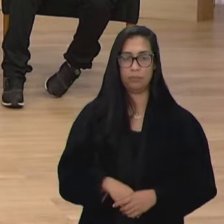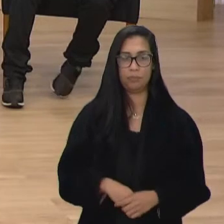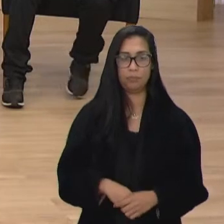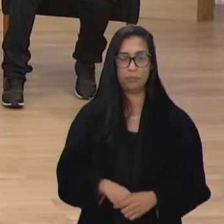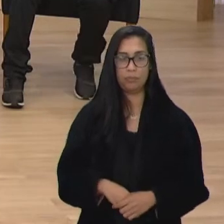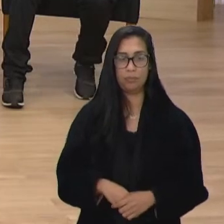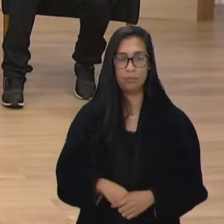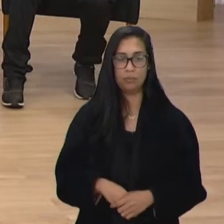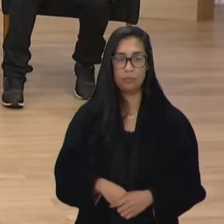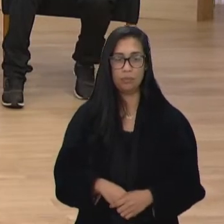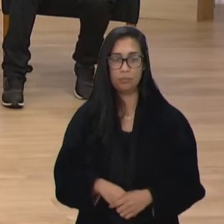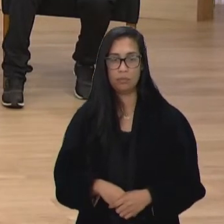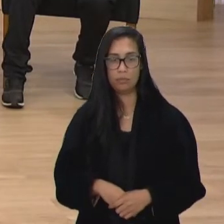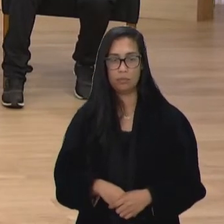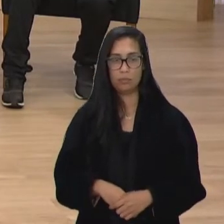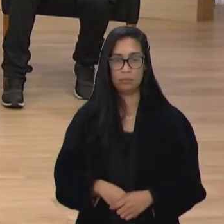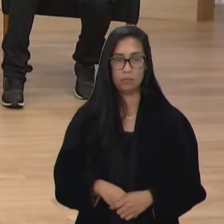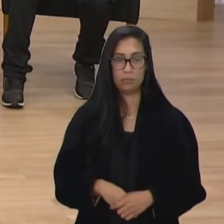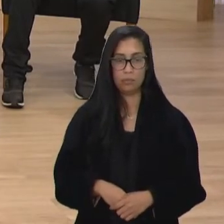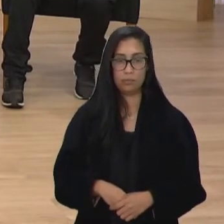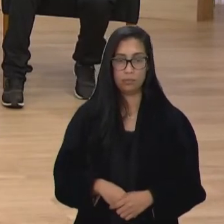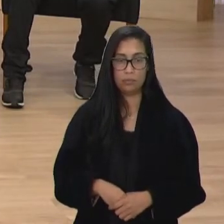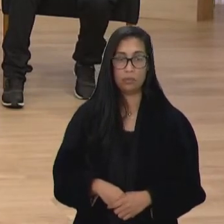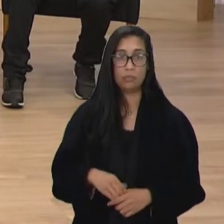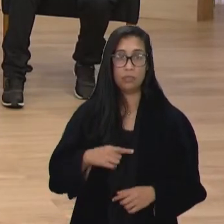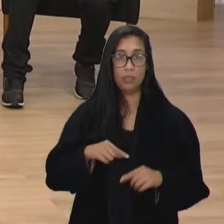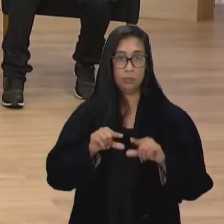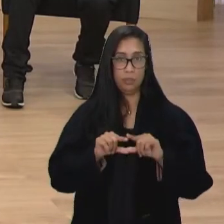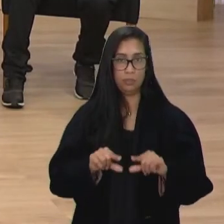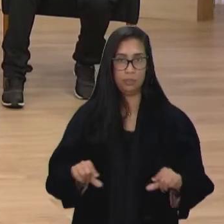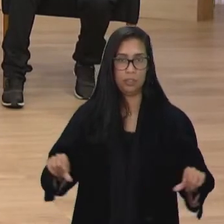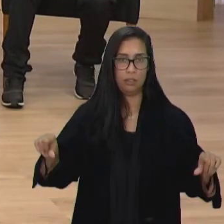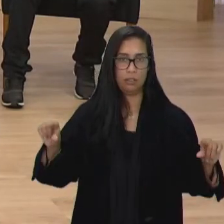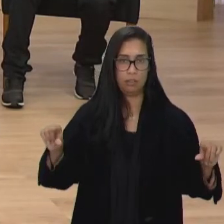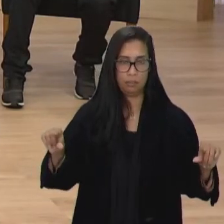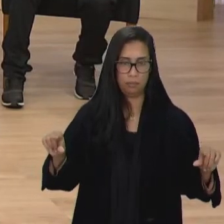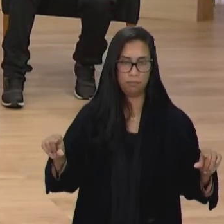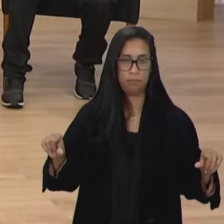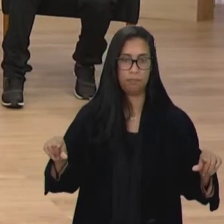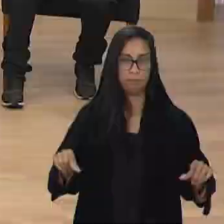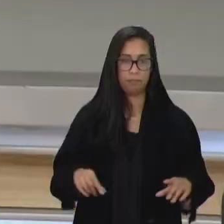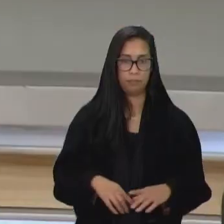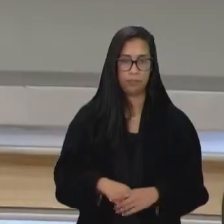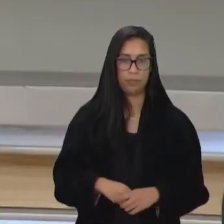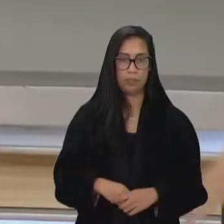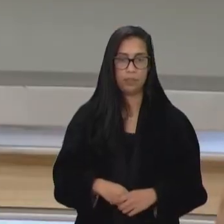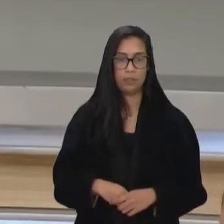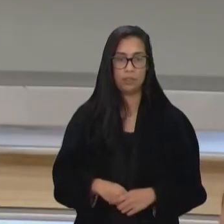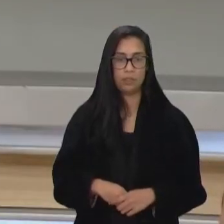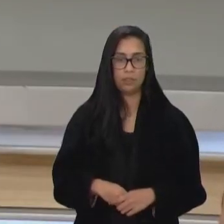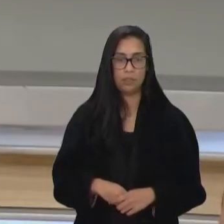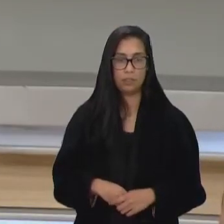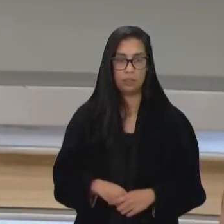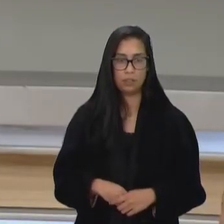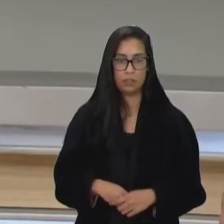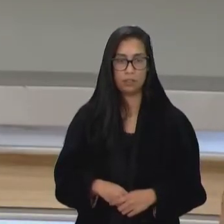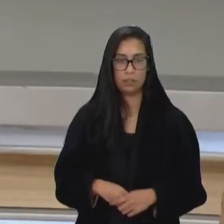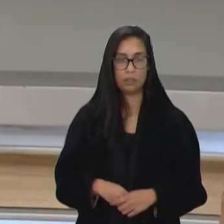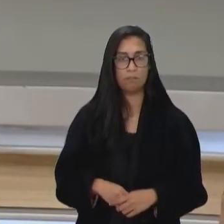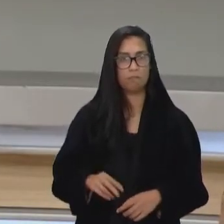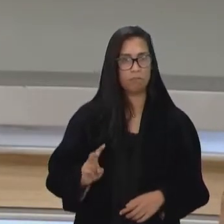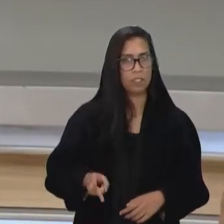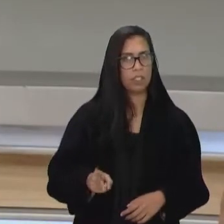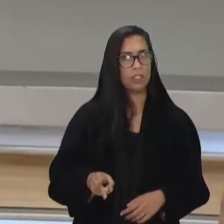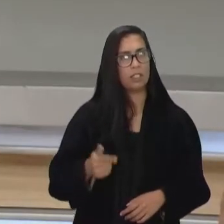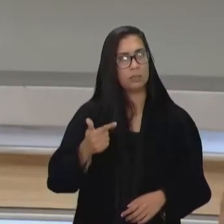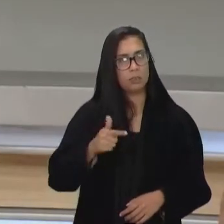quadro integrador. Obrigado, Vinícius, por colocar essa frase aqui pra gente. Que eles vão caminhando de mãos dadas mesmo e